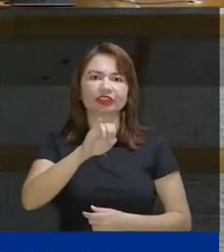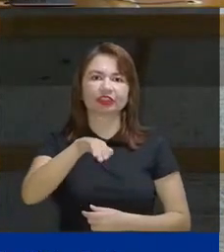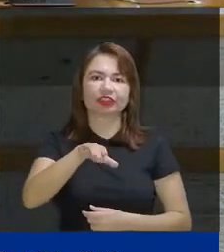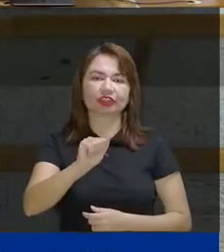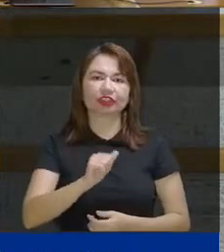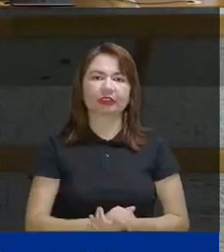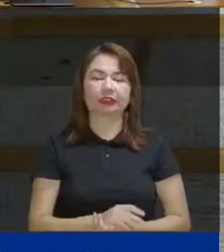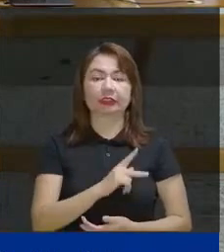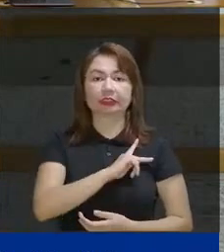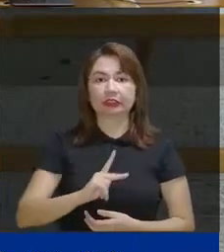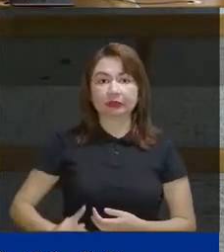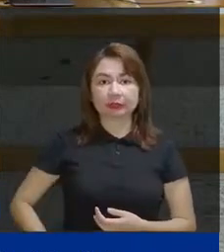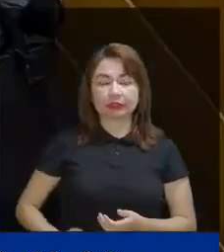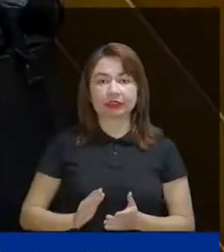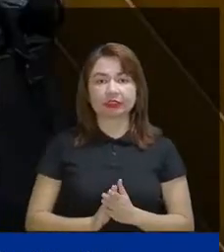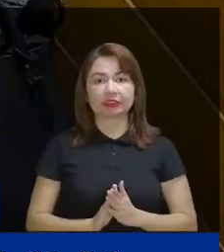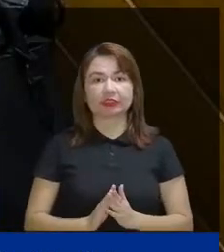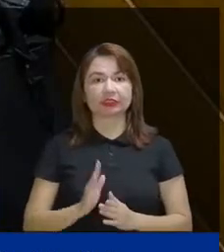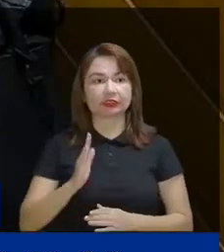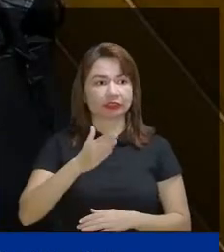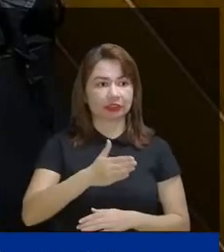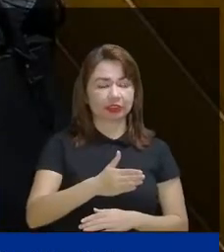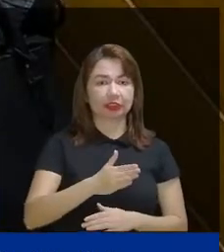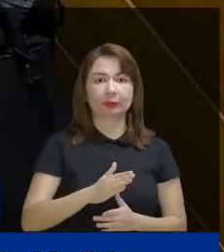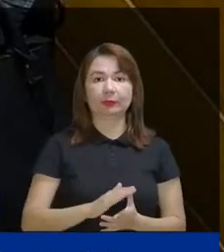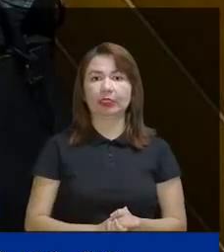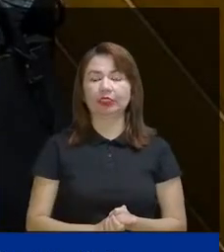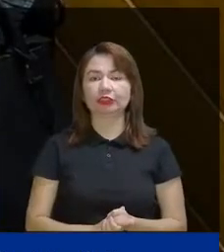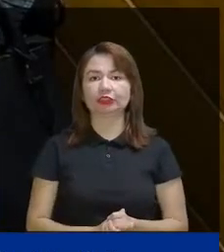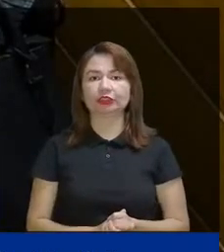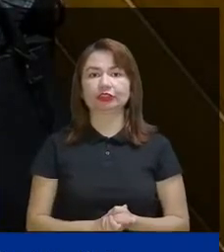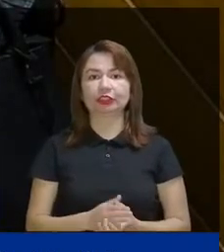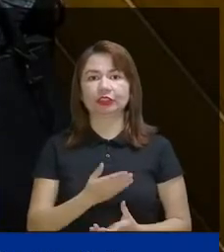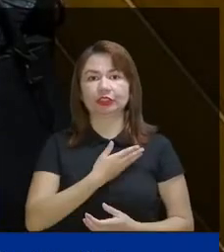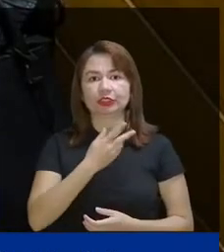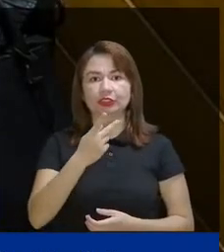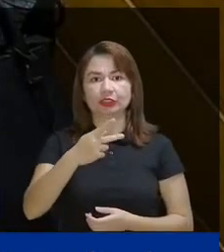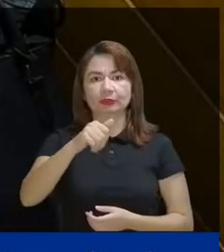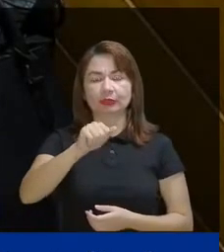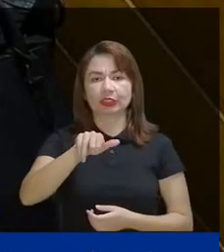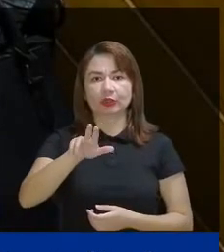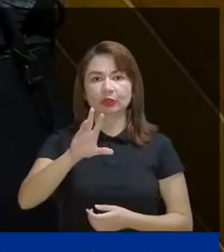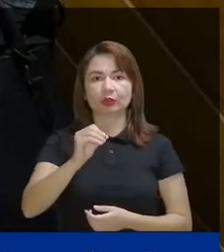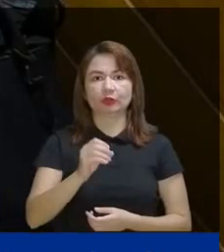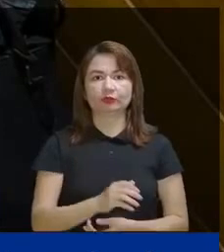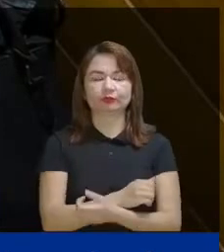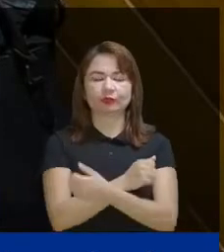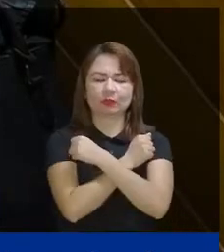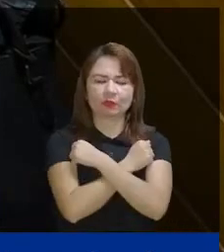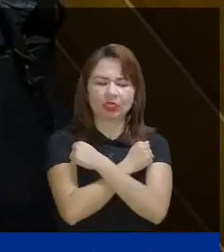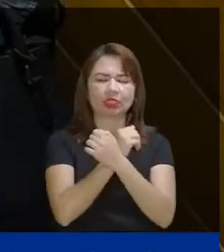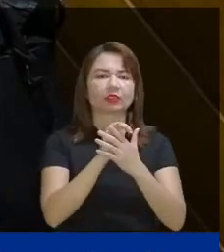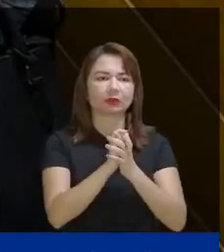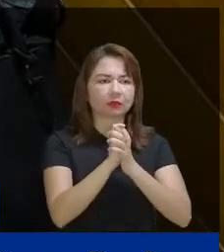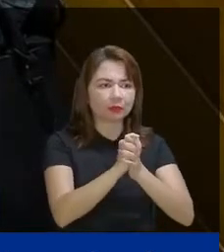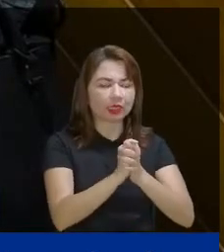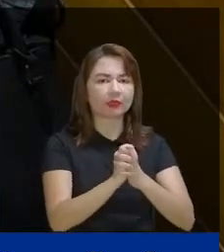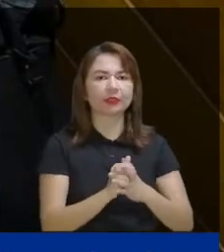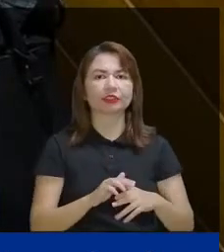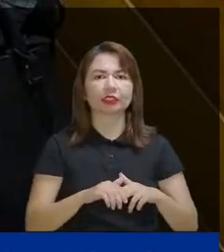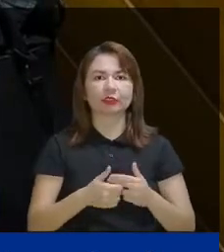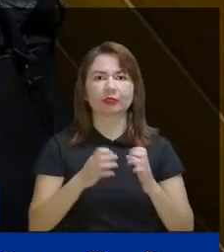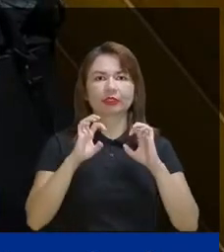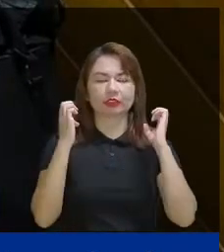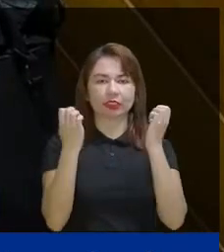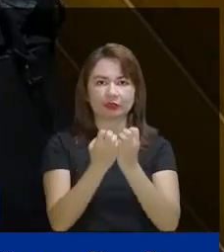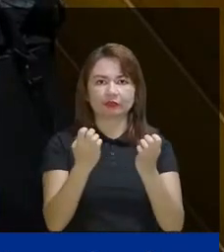Senhor presidente, me dirijo diretamente ao meu colega Paulo Madeira. Colega, receba meu abraço, meus cumprimentos. Foco na juíza Tina Luísa. Pelo